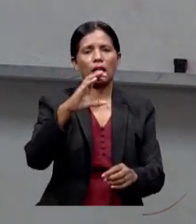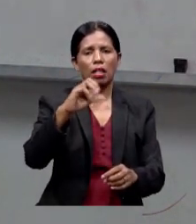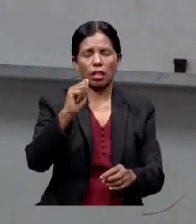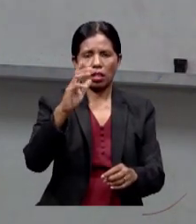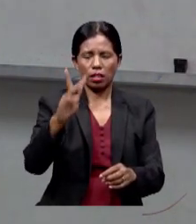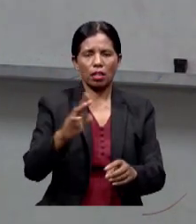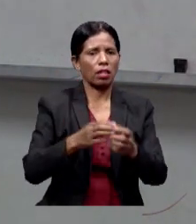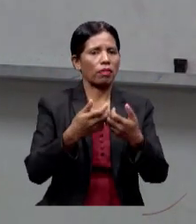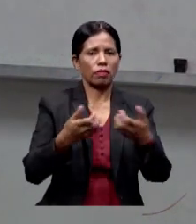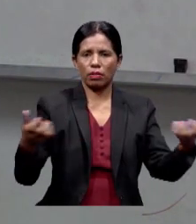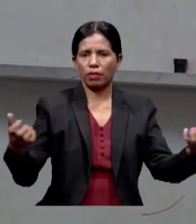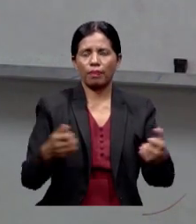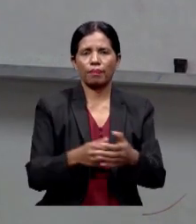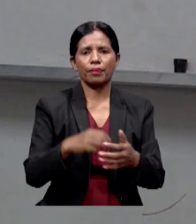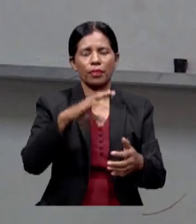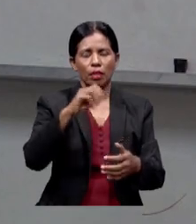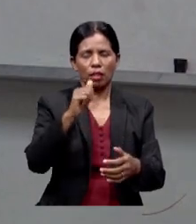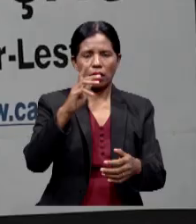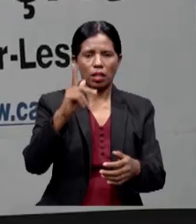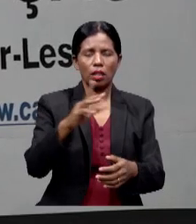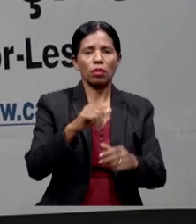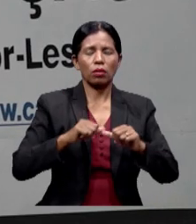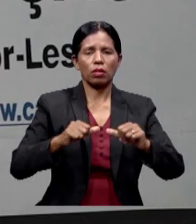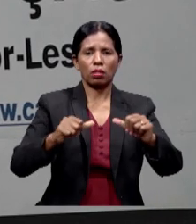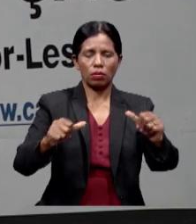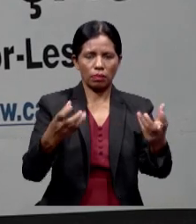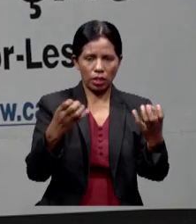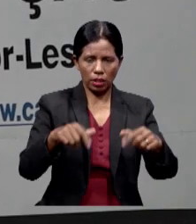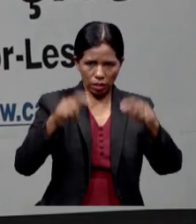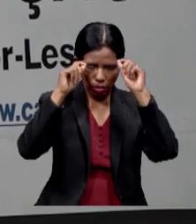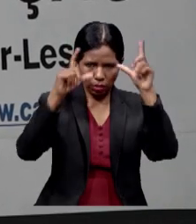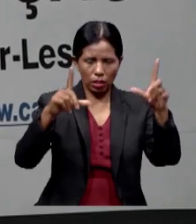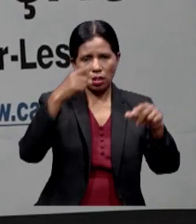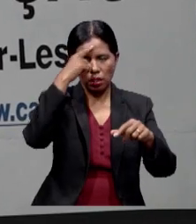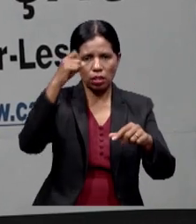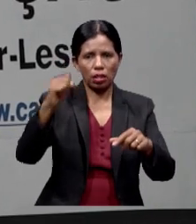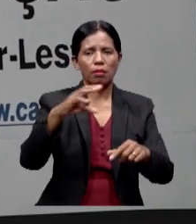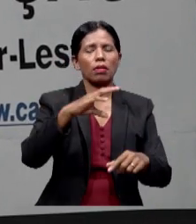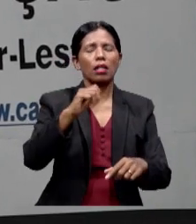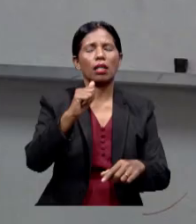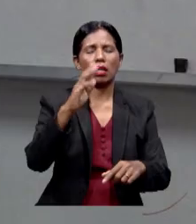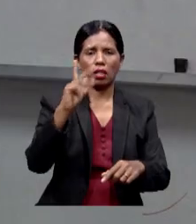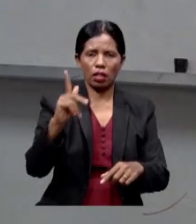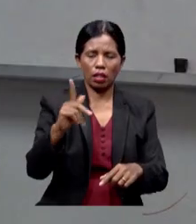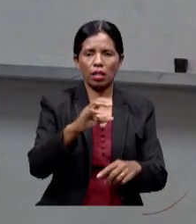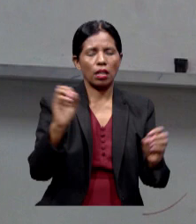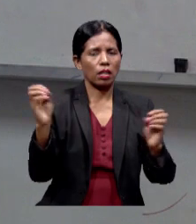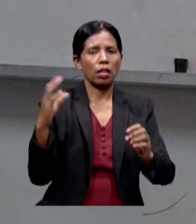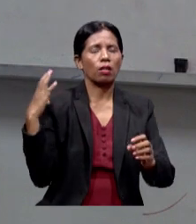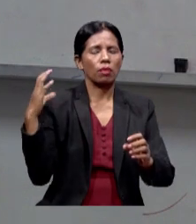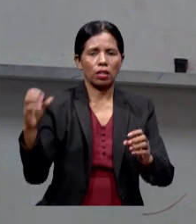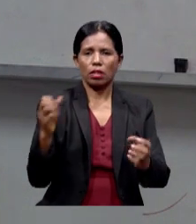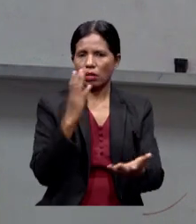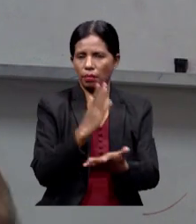José Luiz Oliveira, corrupção continua buras e a Timor-Leste, tamba kak la iha competência a tu combate. Tamba kak ne atu ita